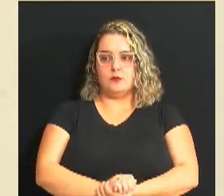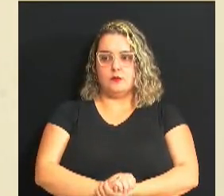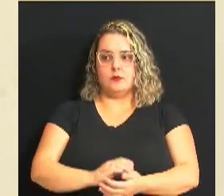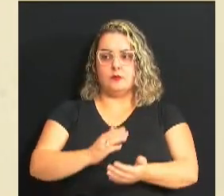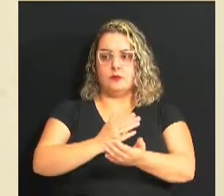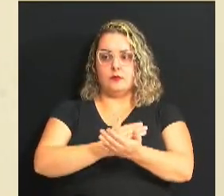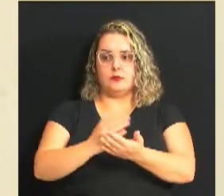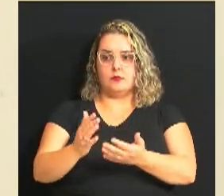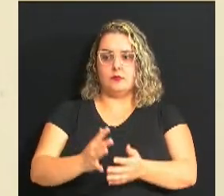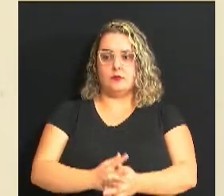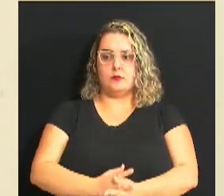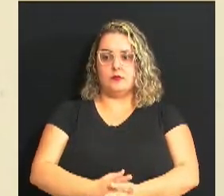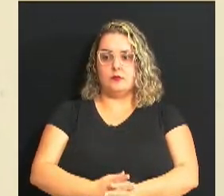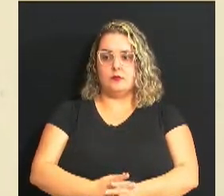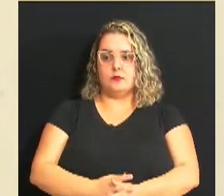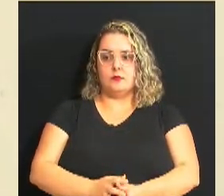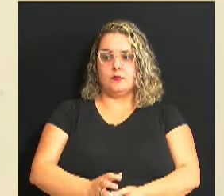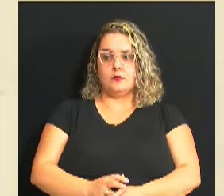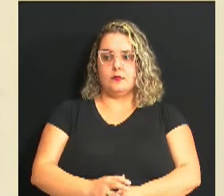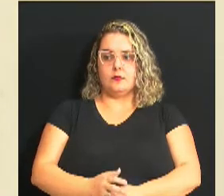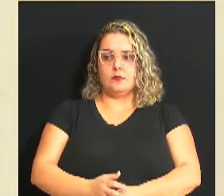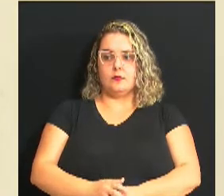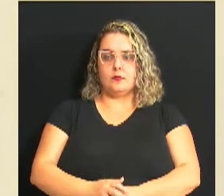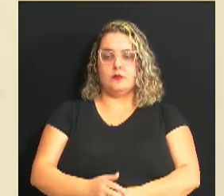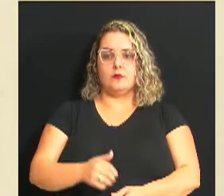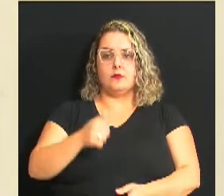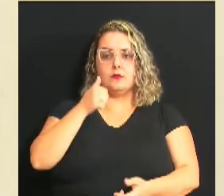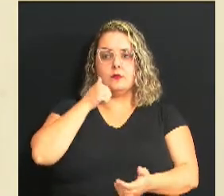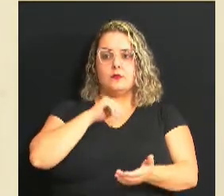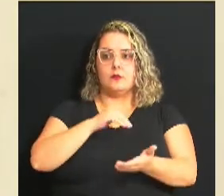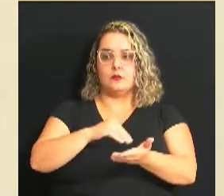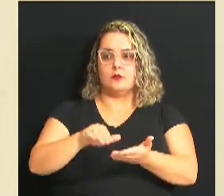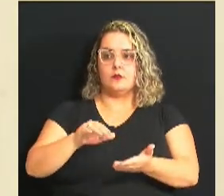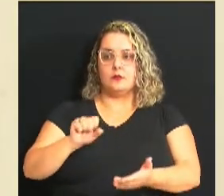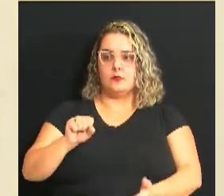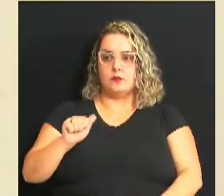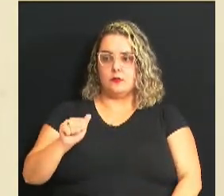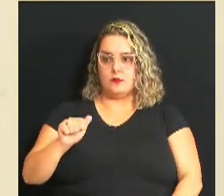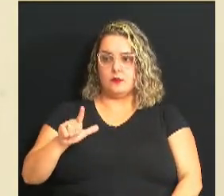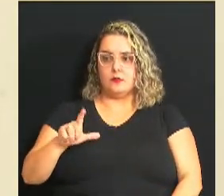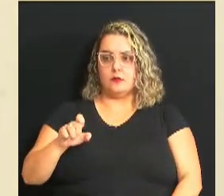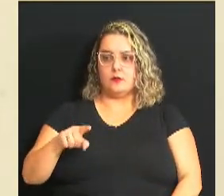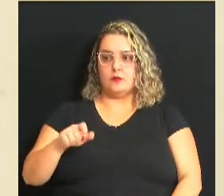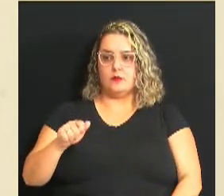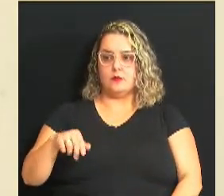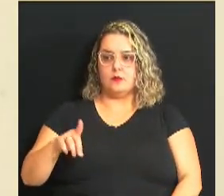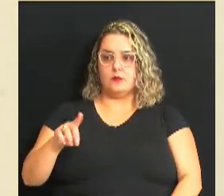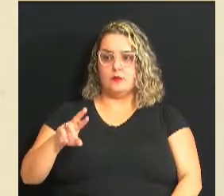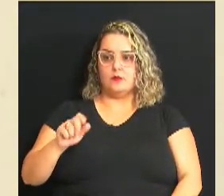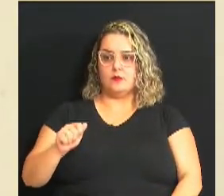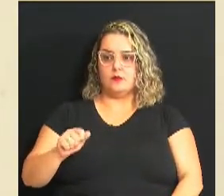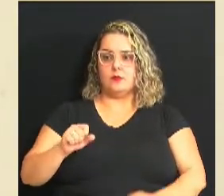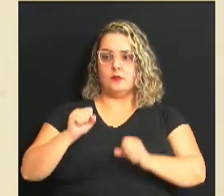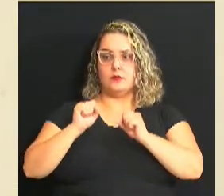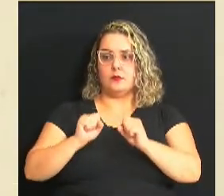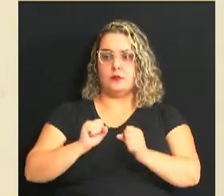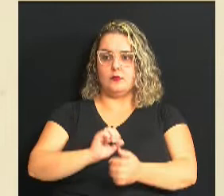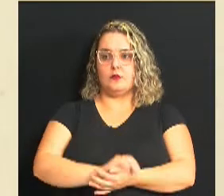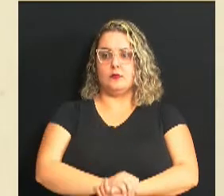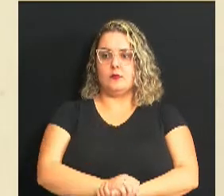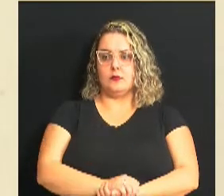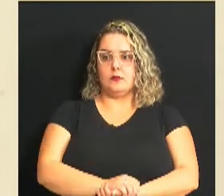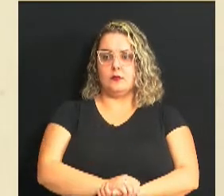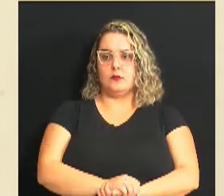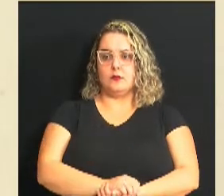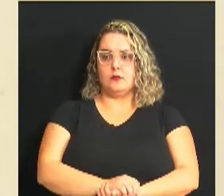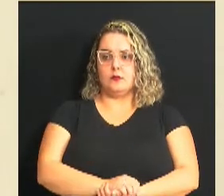passando aqui a secretária Alexandra Caprioli, para que ela possa dar aqui